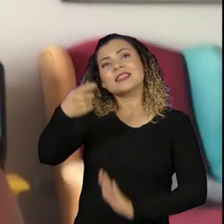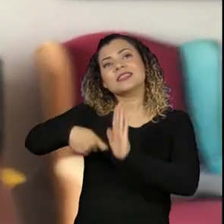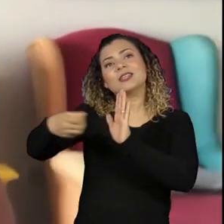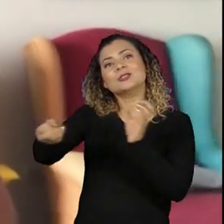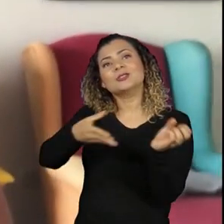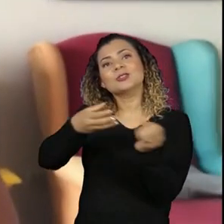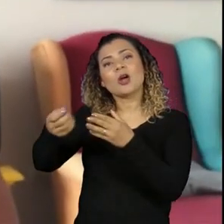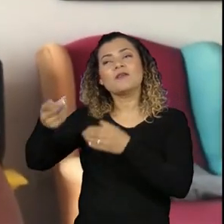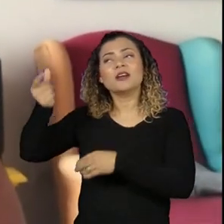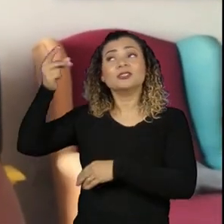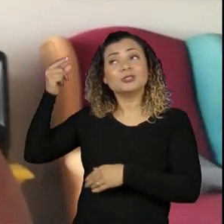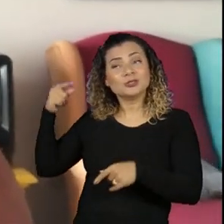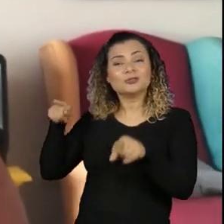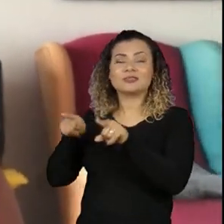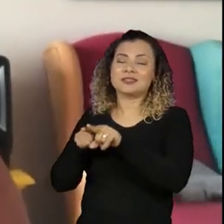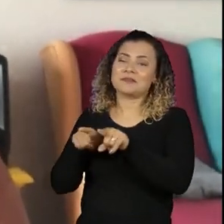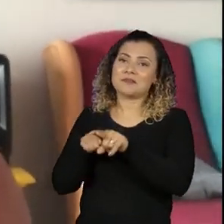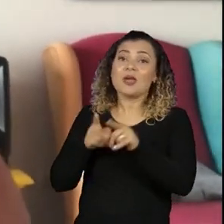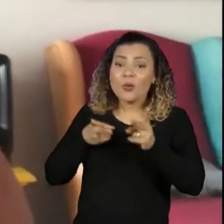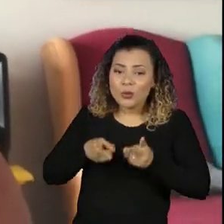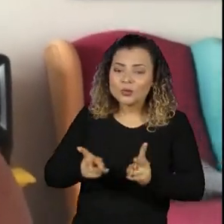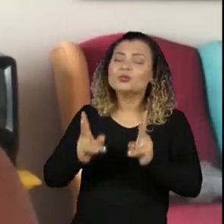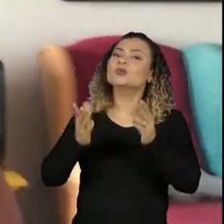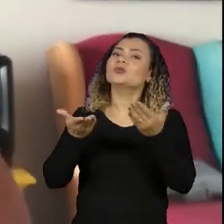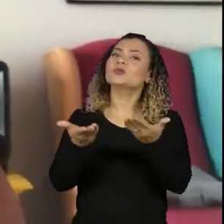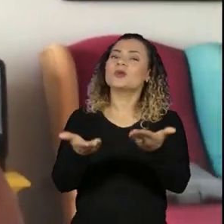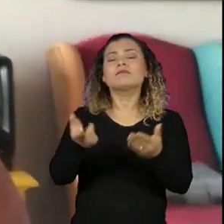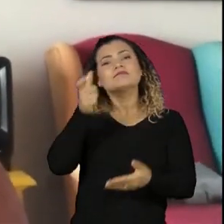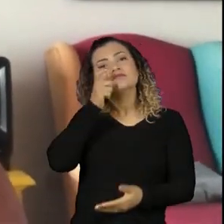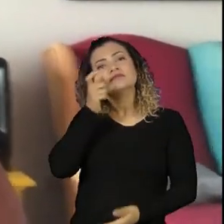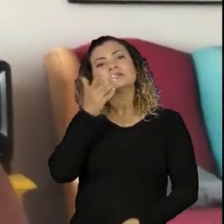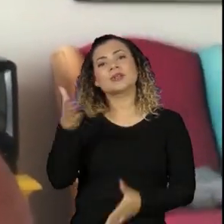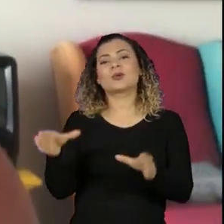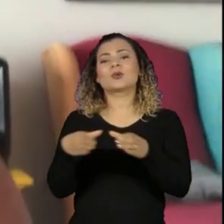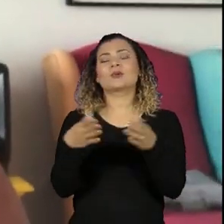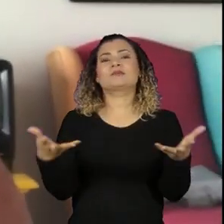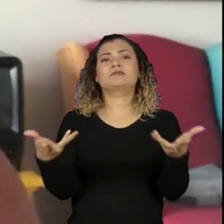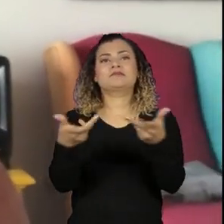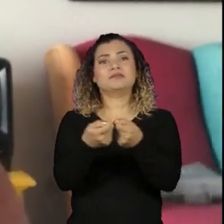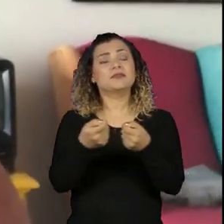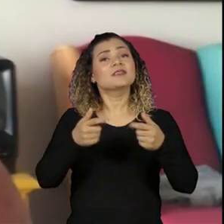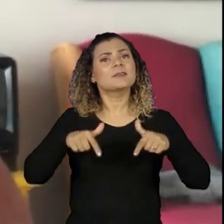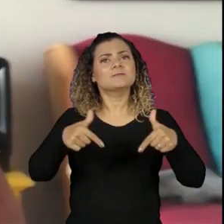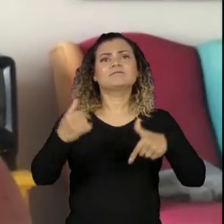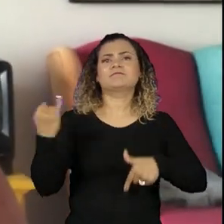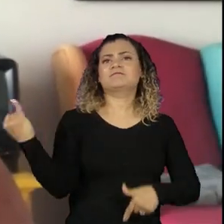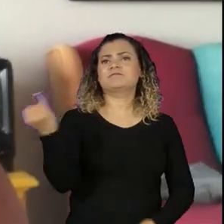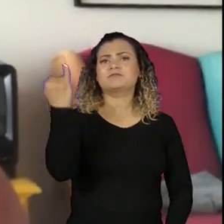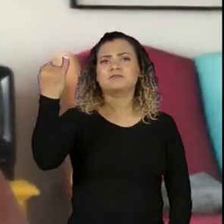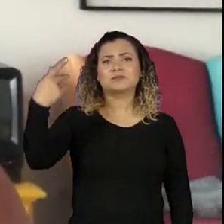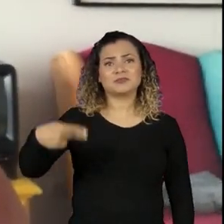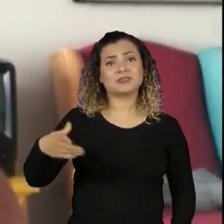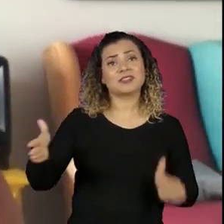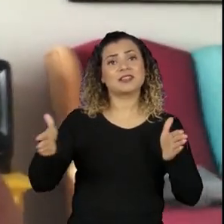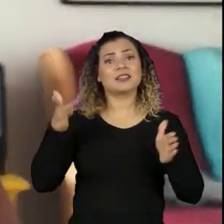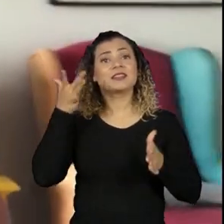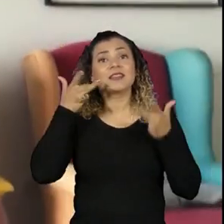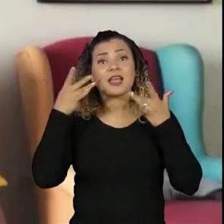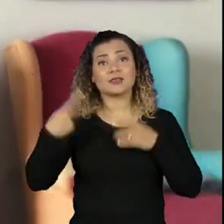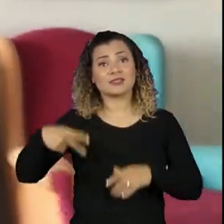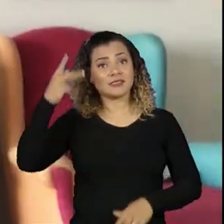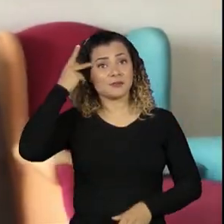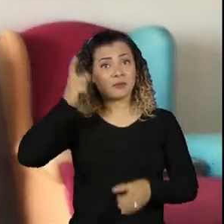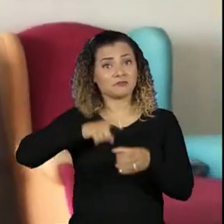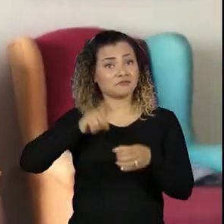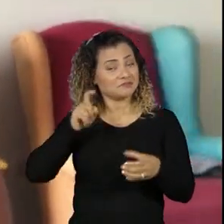novos, os textos antigos e continuar presenciando esse grupo aí que tem tamanha importância aqui para esse Teatro Independente de São Paulo,